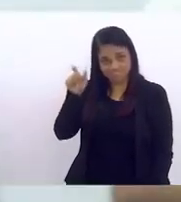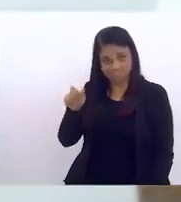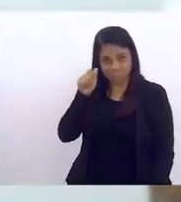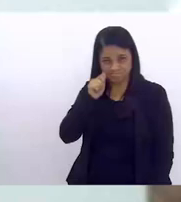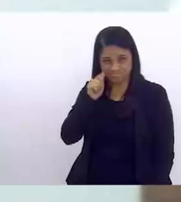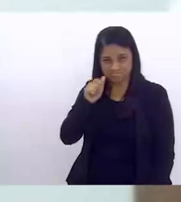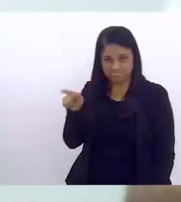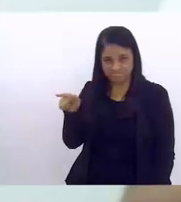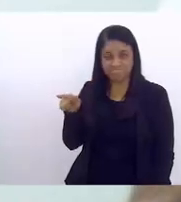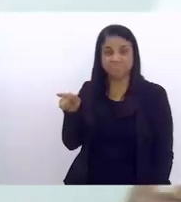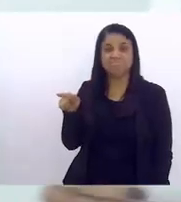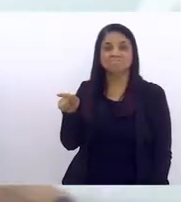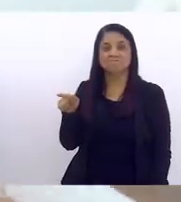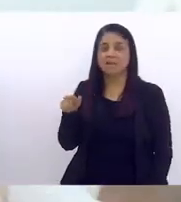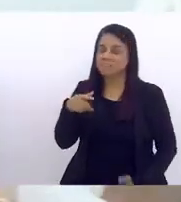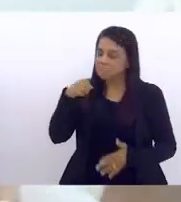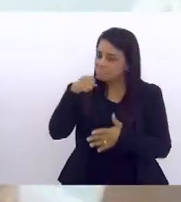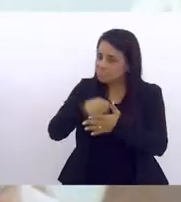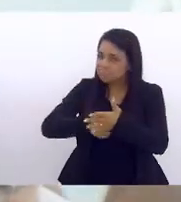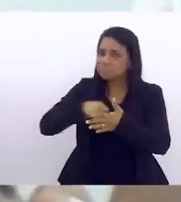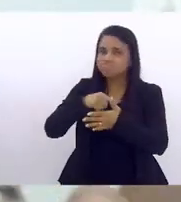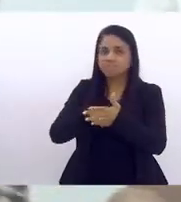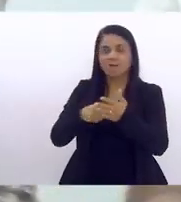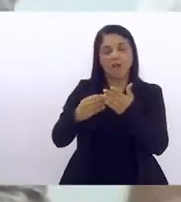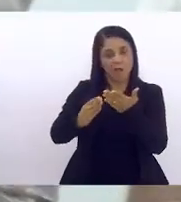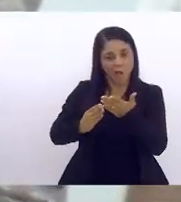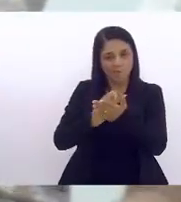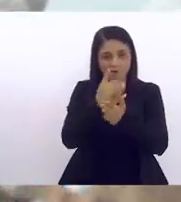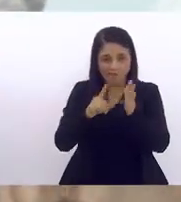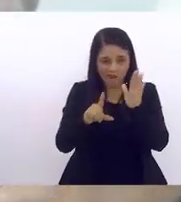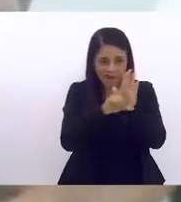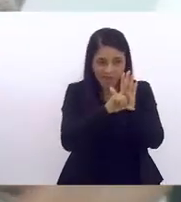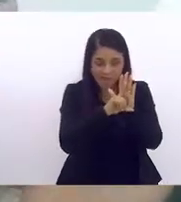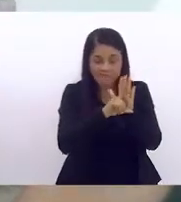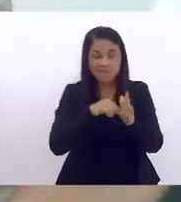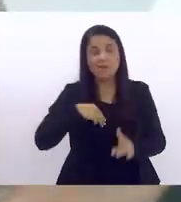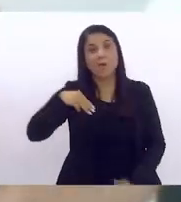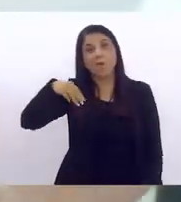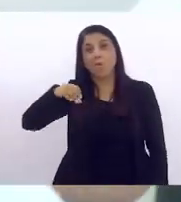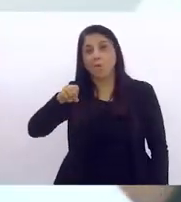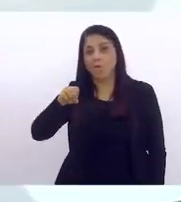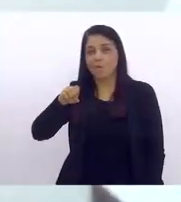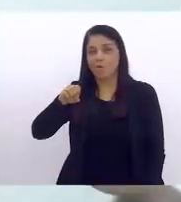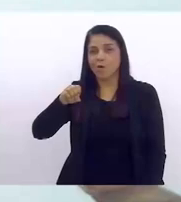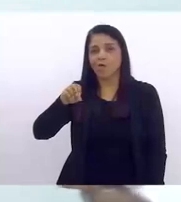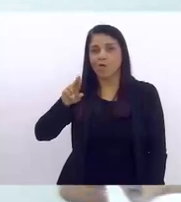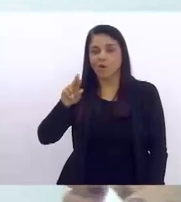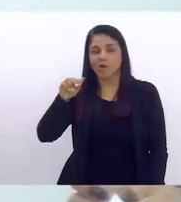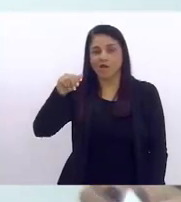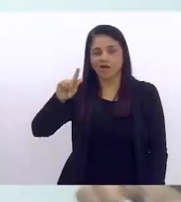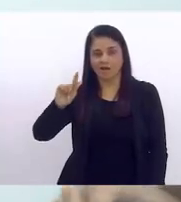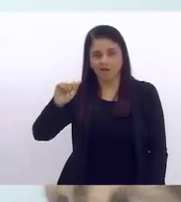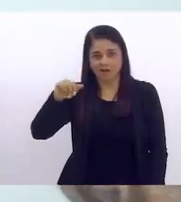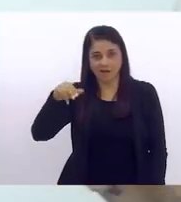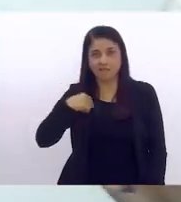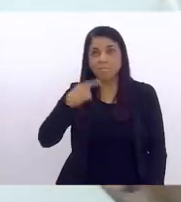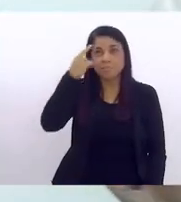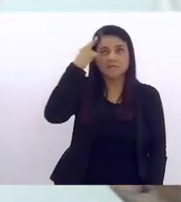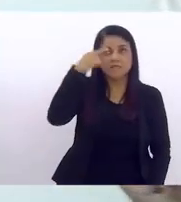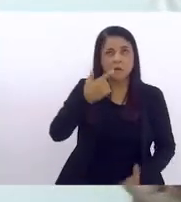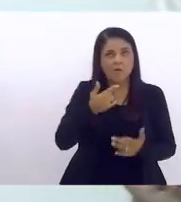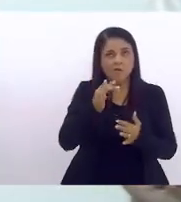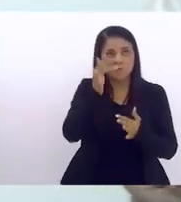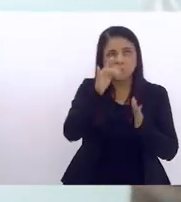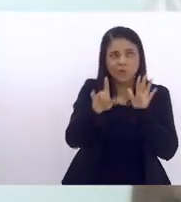insaciável também. A gente aprova uma lei, a Morgana está pensando na próxima. A gente consegue uma coisa, a Morgana está pensando